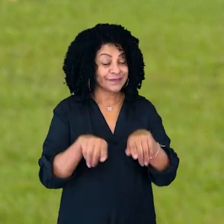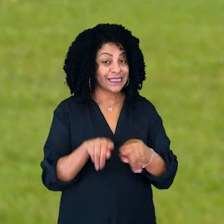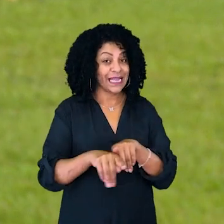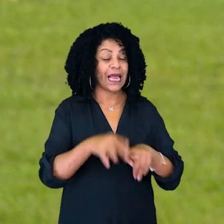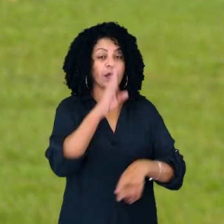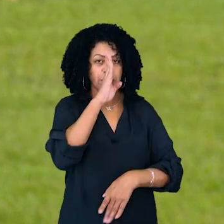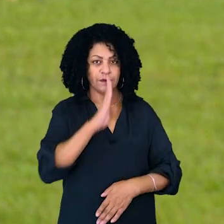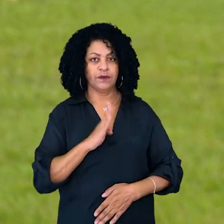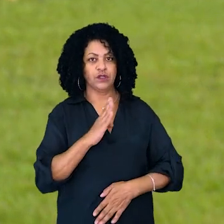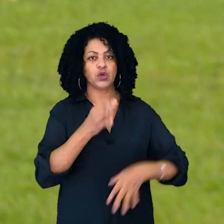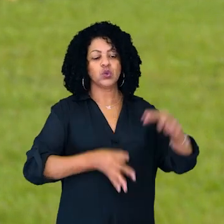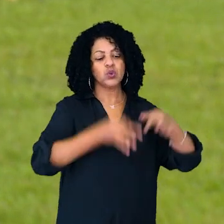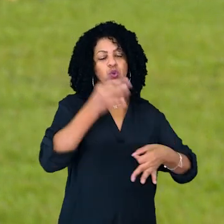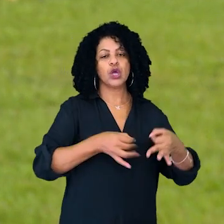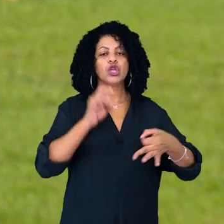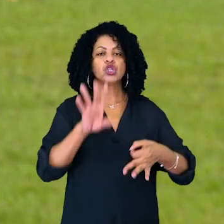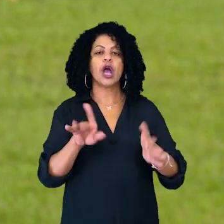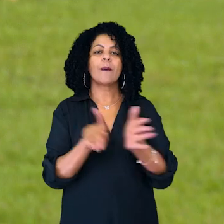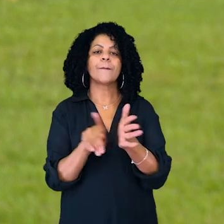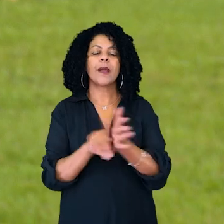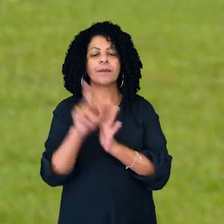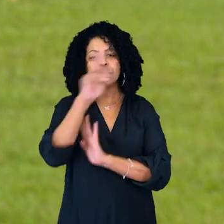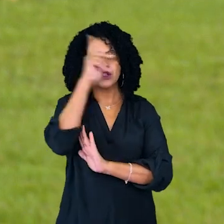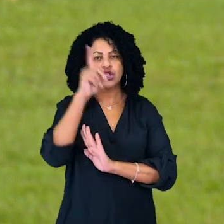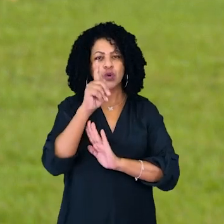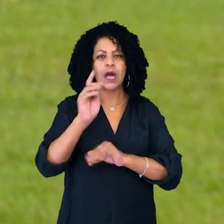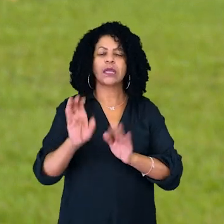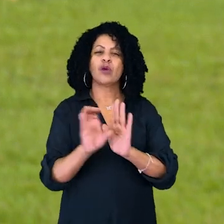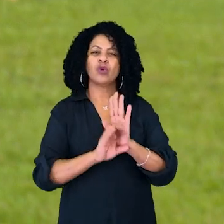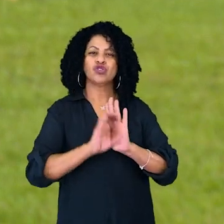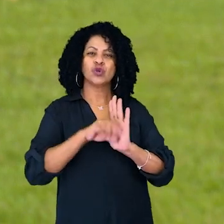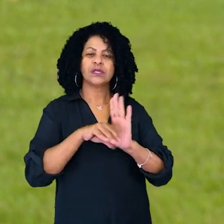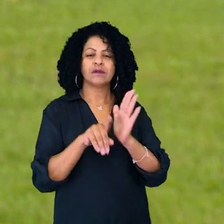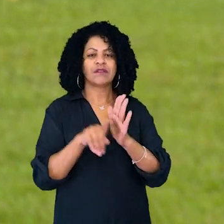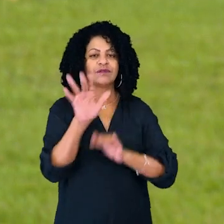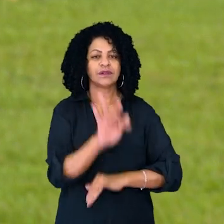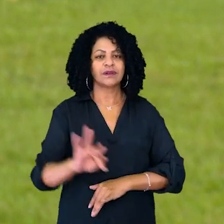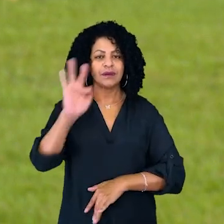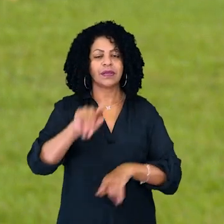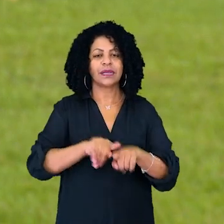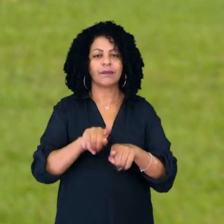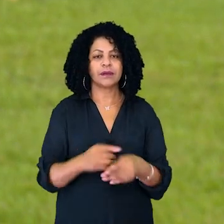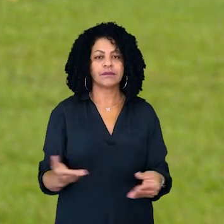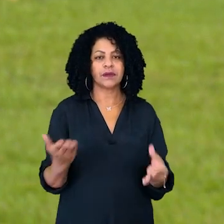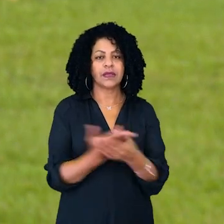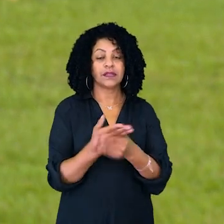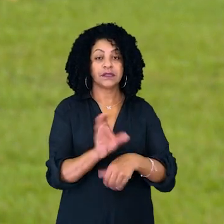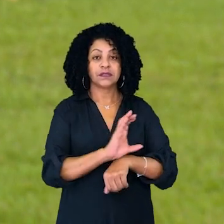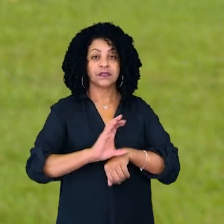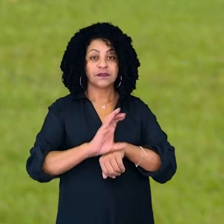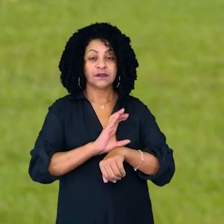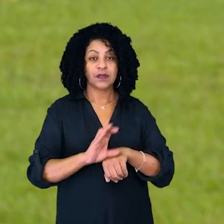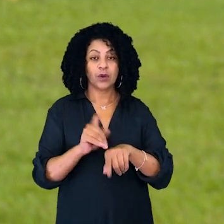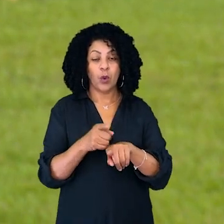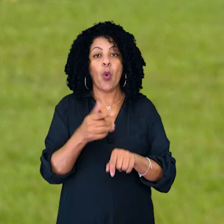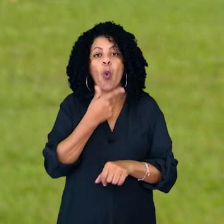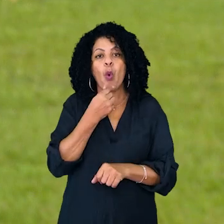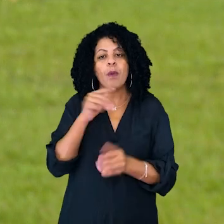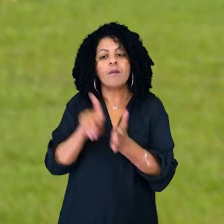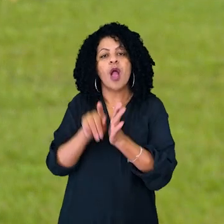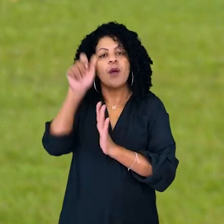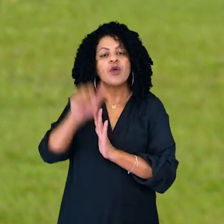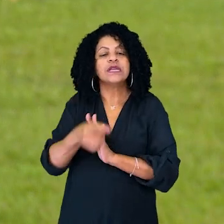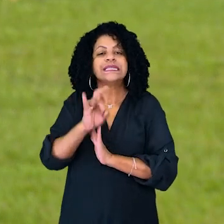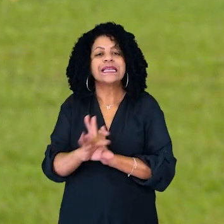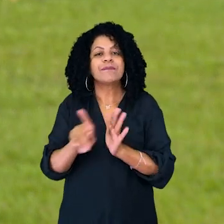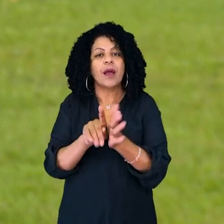da justiça gratuita está previsto na Constituição Federal e no Código de Processo Civil. Ele isenta a parte